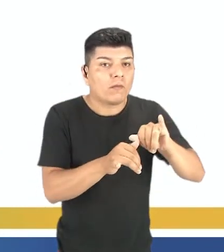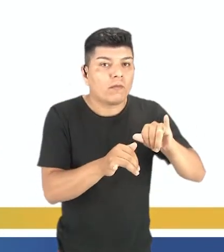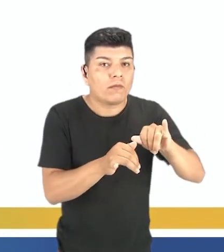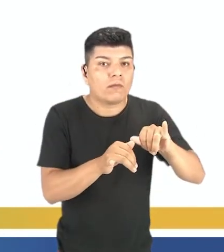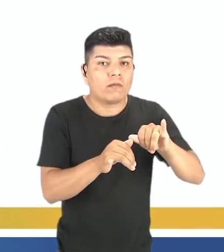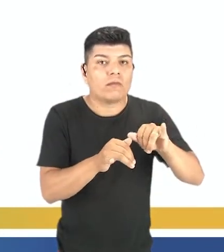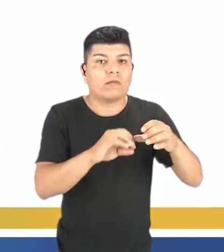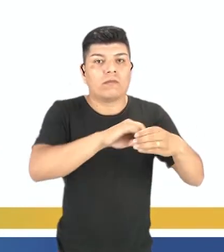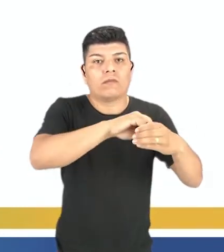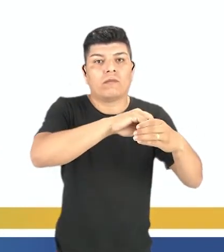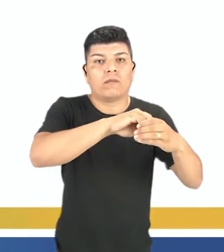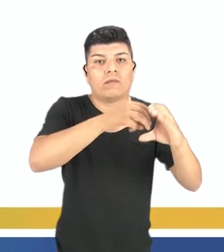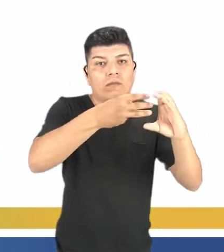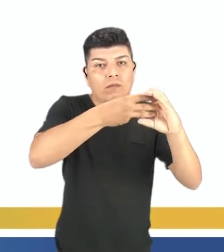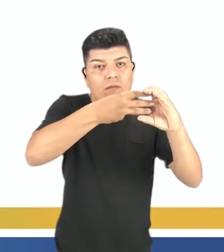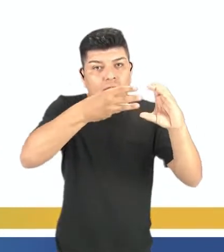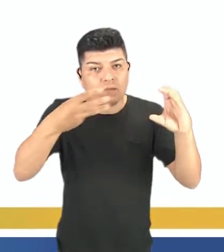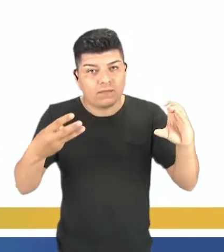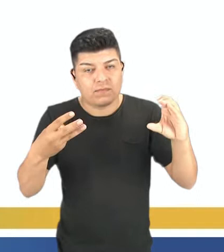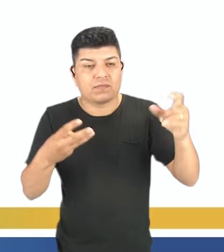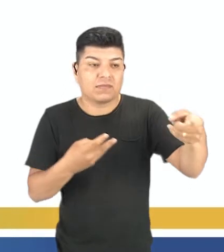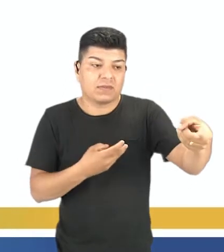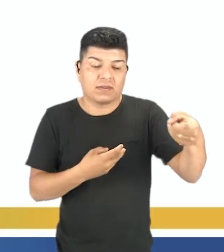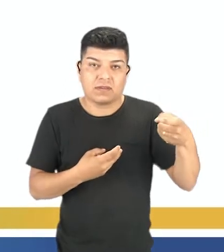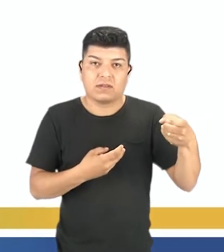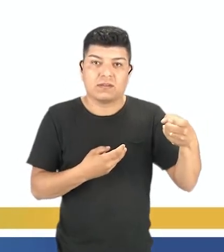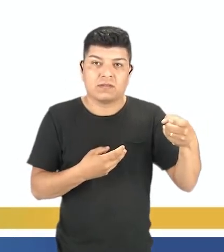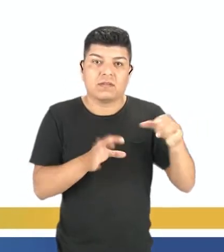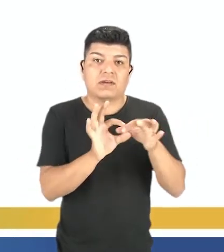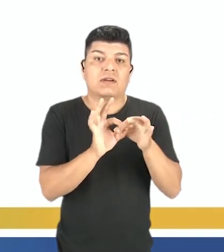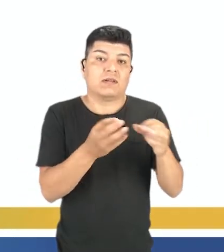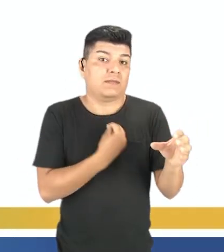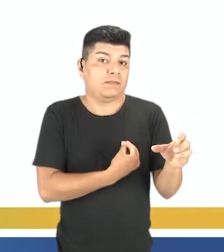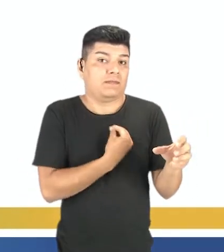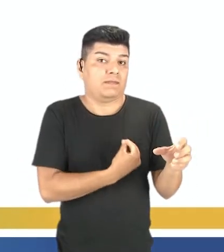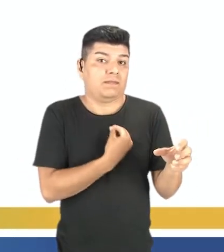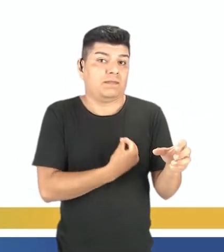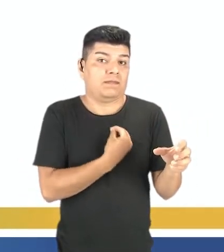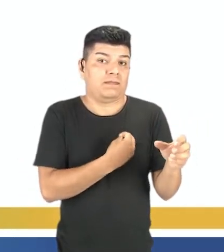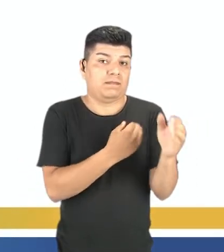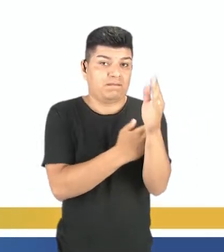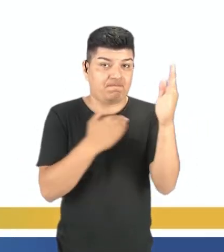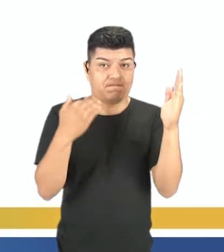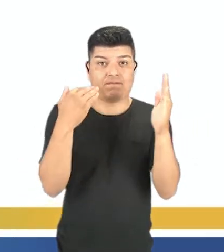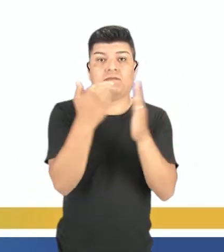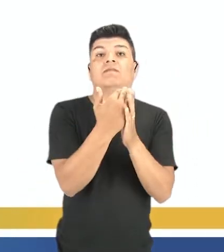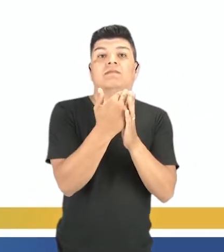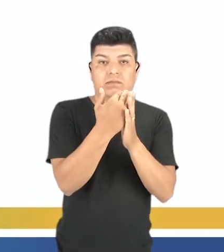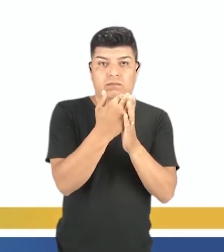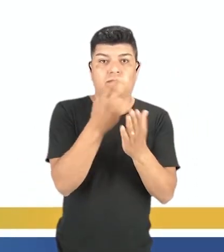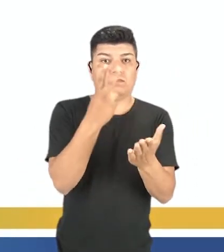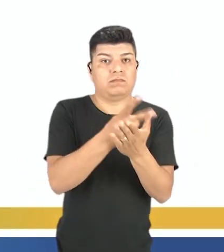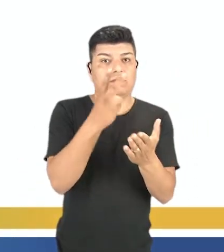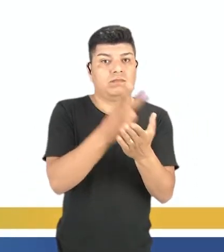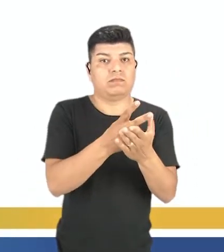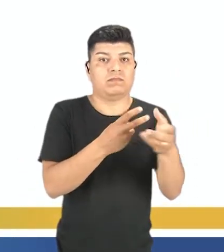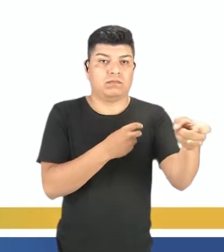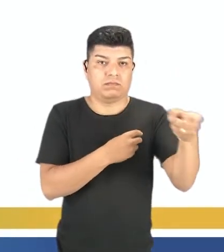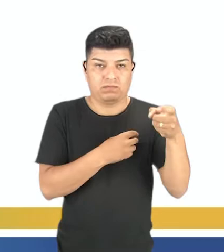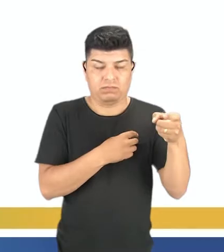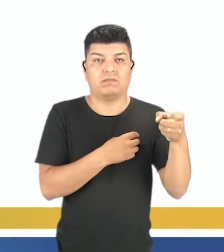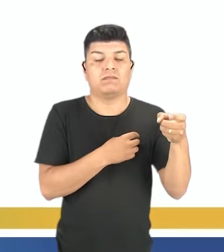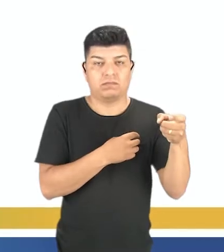é ligada ao cromossomo X, ela vai estar presente em maior quantidade, porque eu sempre vou ter X